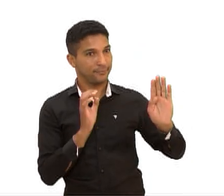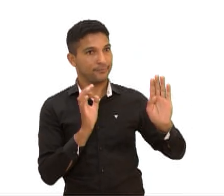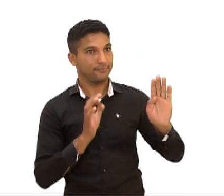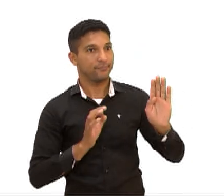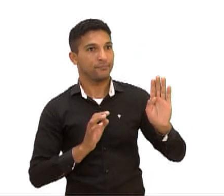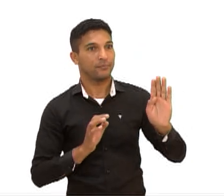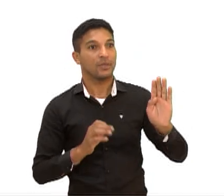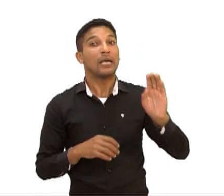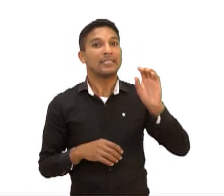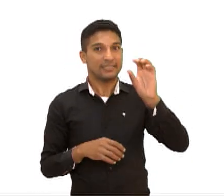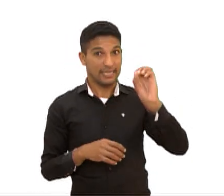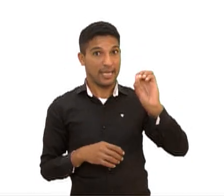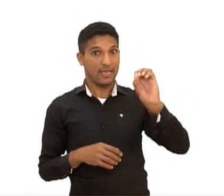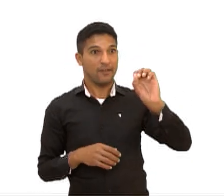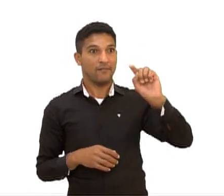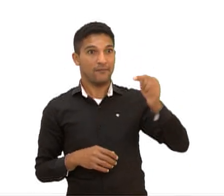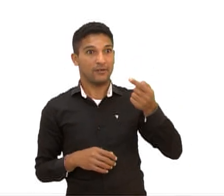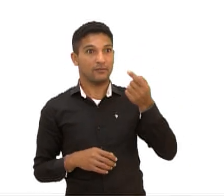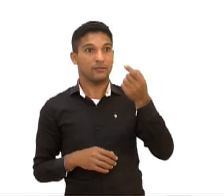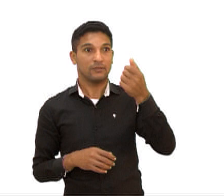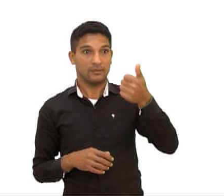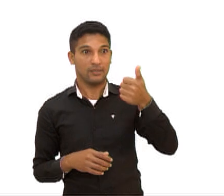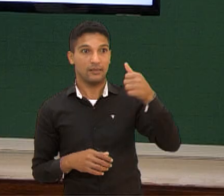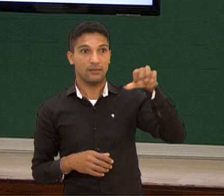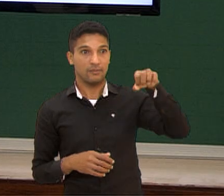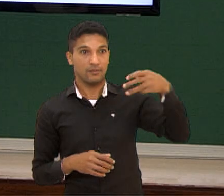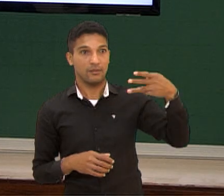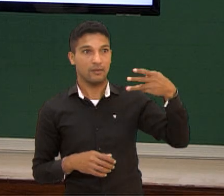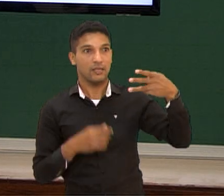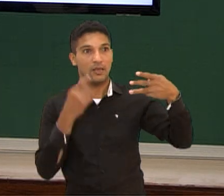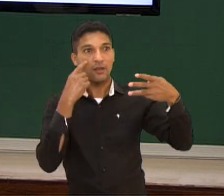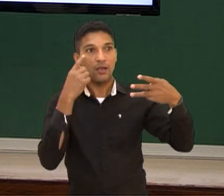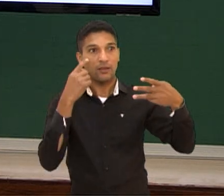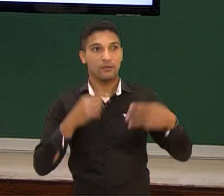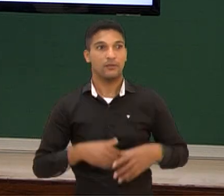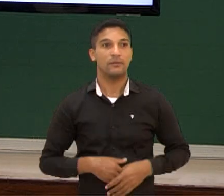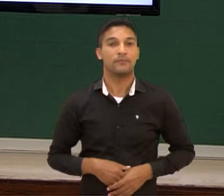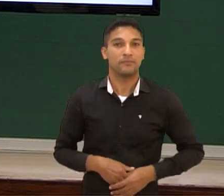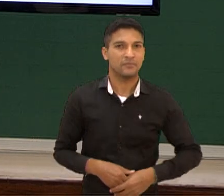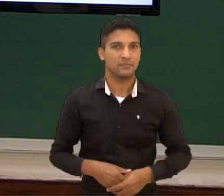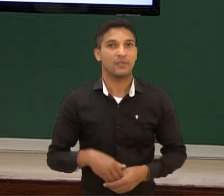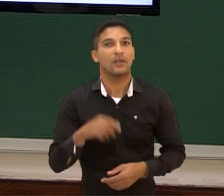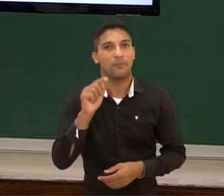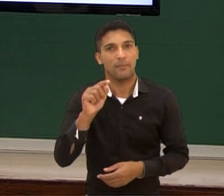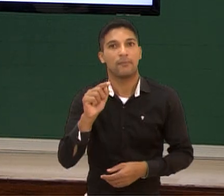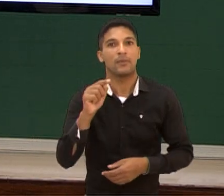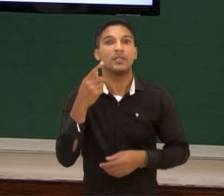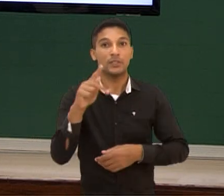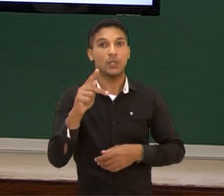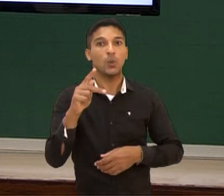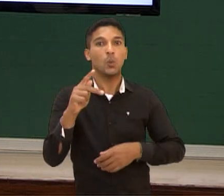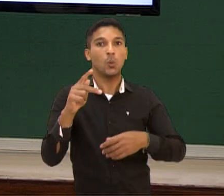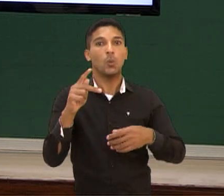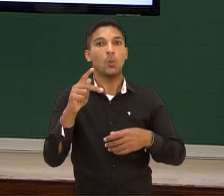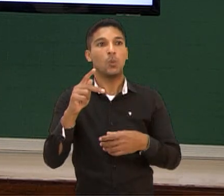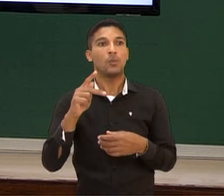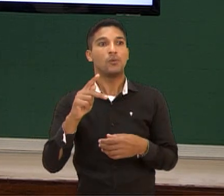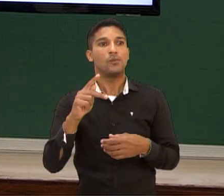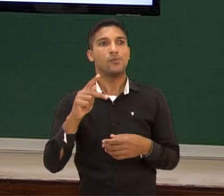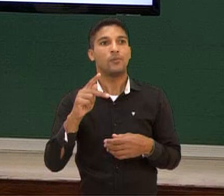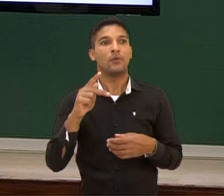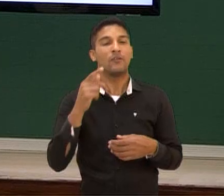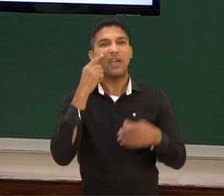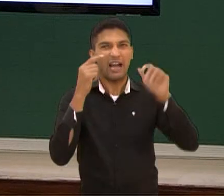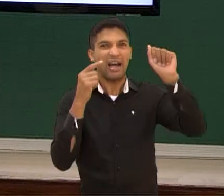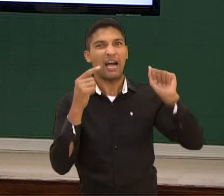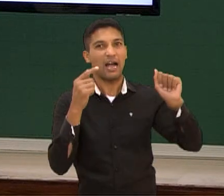letra B, 0,193. Lá no slide de vocês, o material do Classroom vai estar bem certinho, ok? A professora só colocou o A